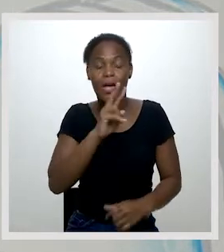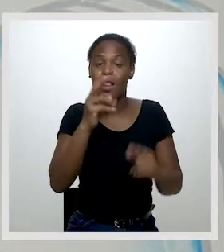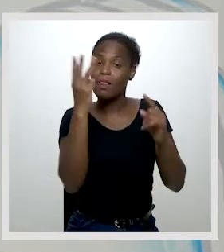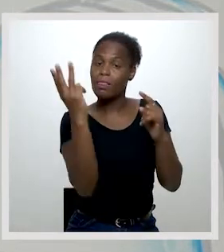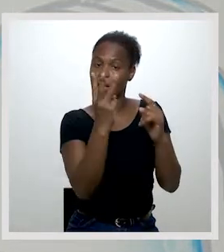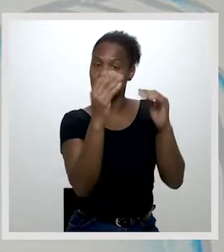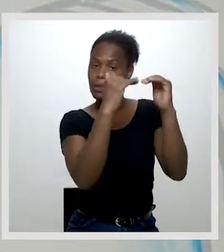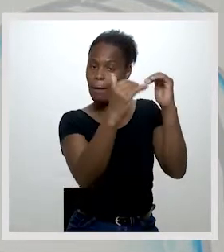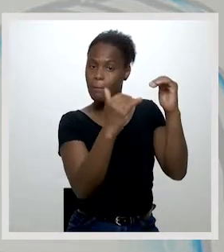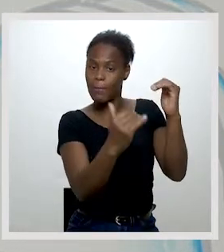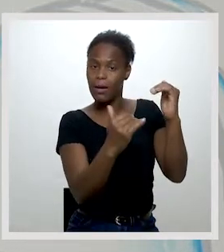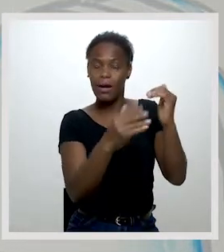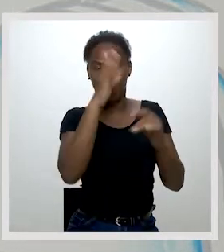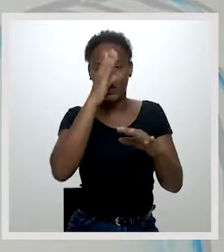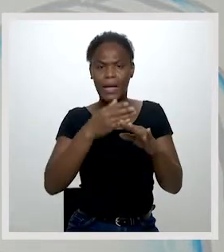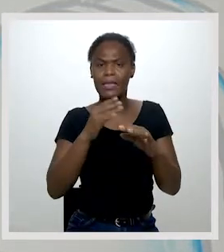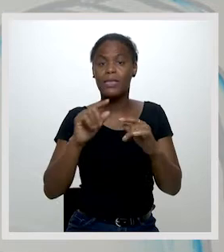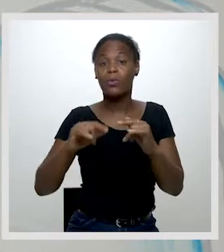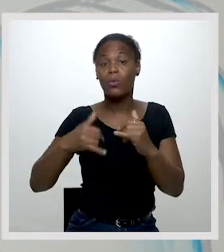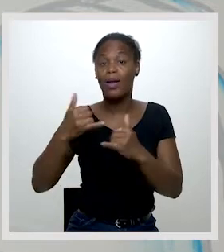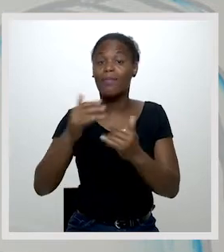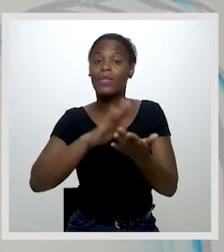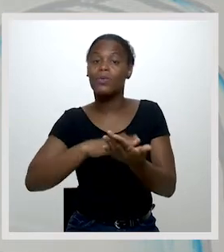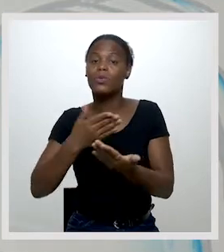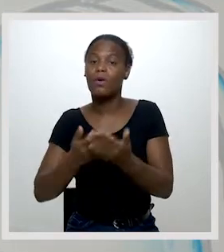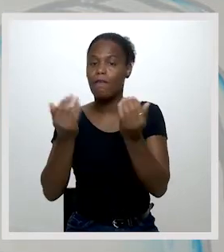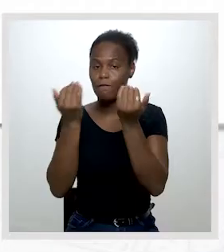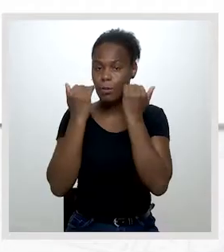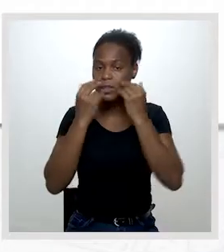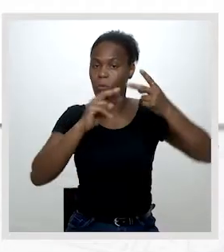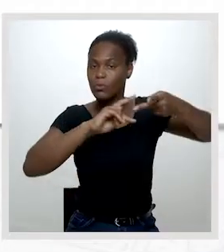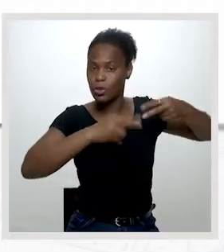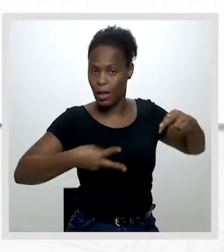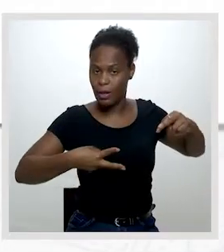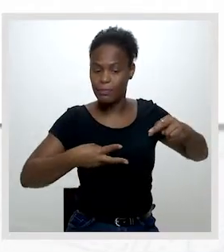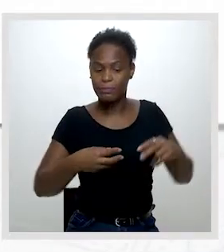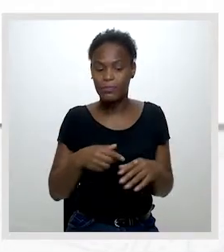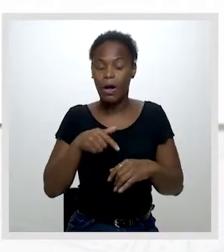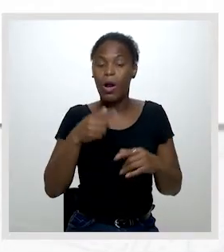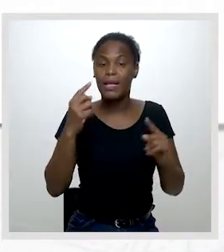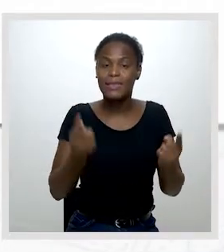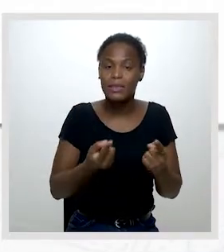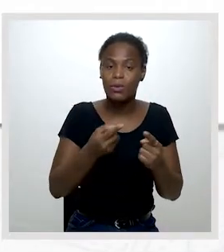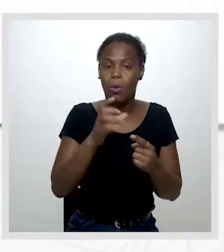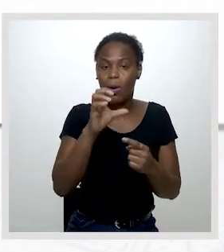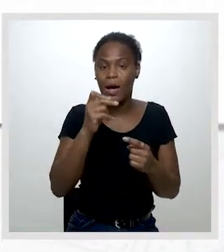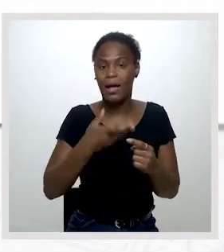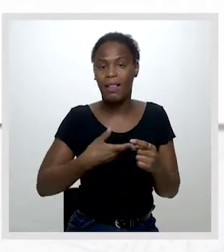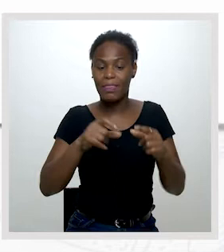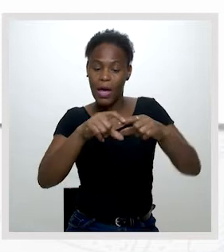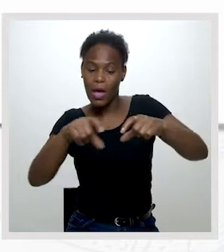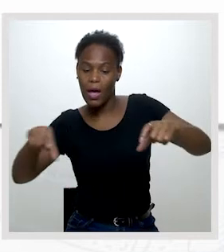que acontecem durante a tradução da informação genética. Na síntese de uma cadeia polipeptídica